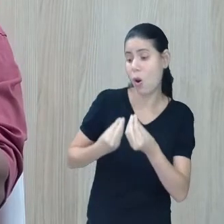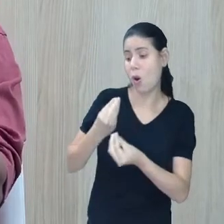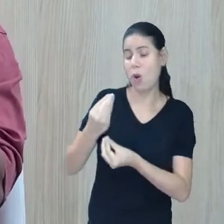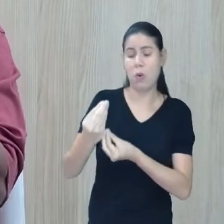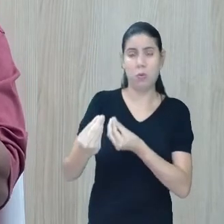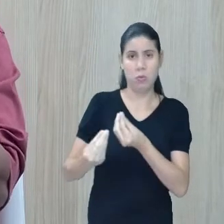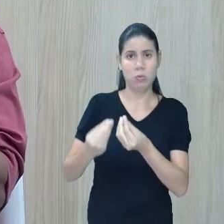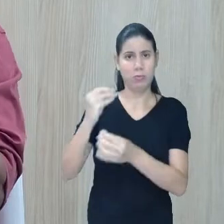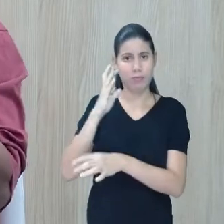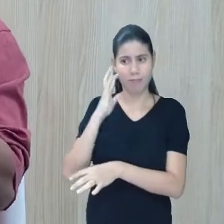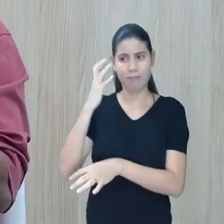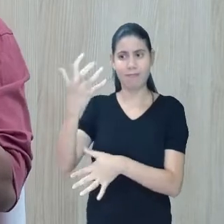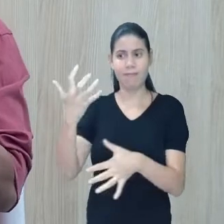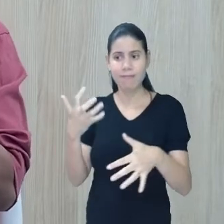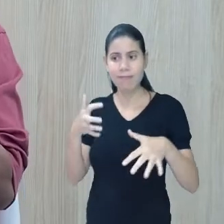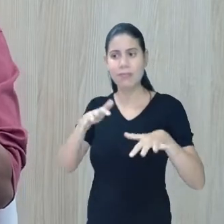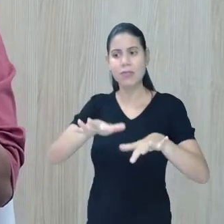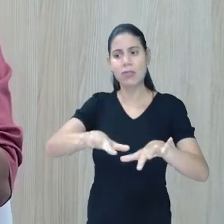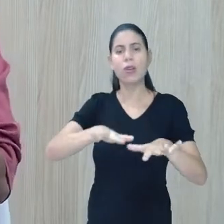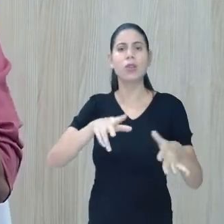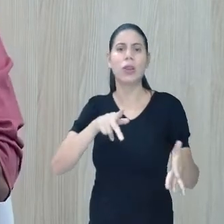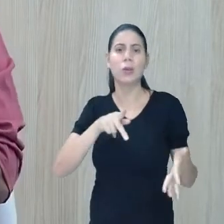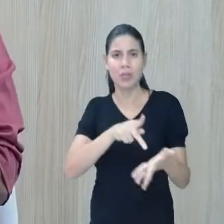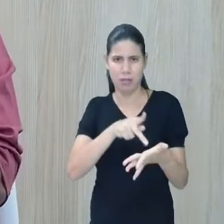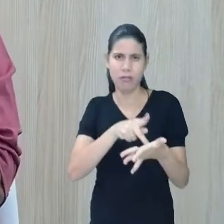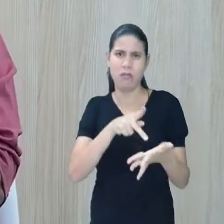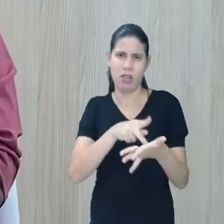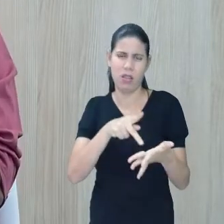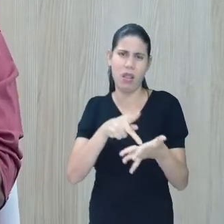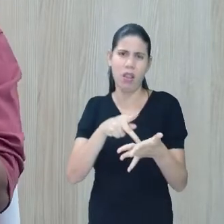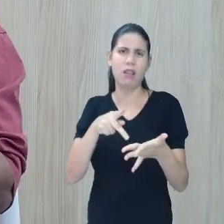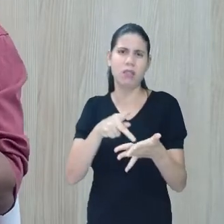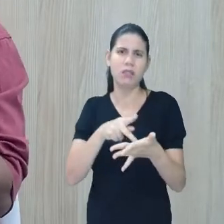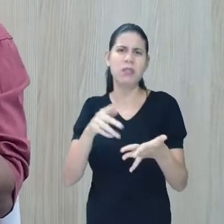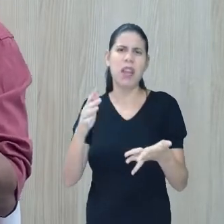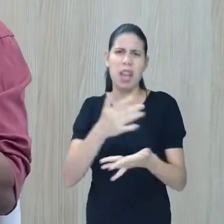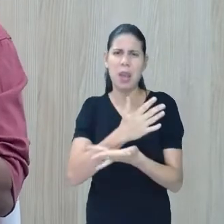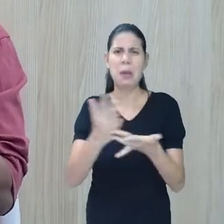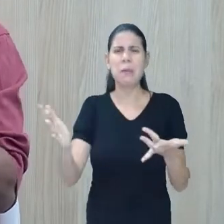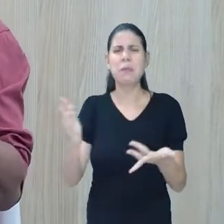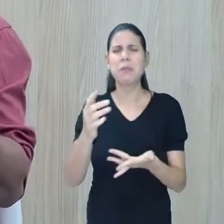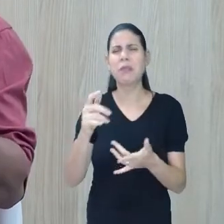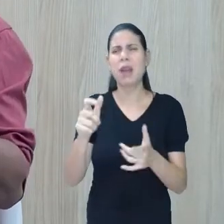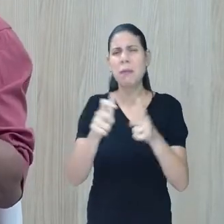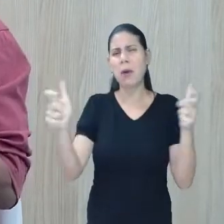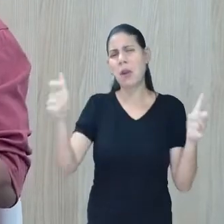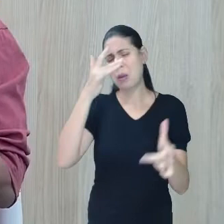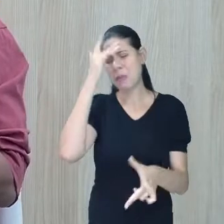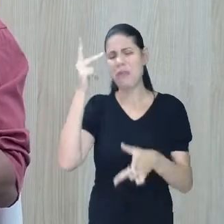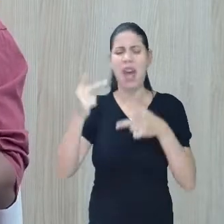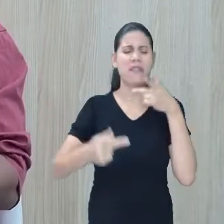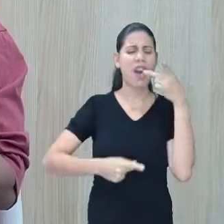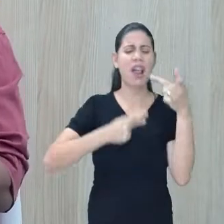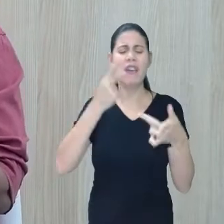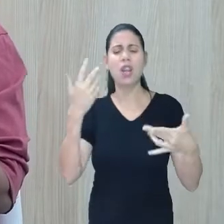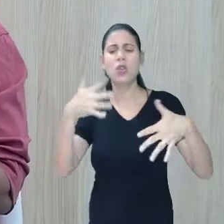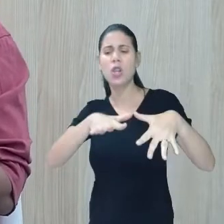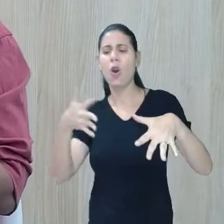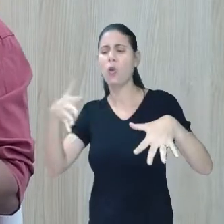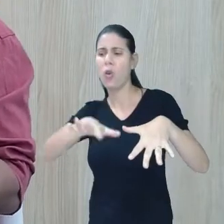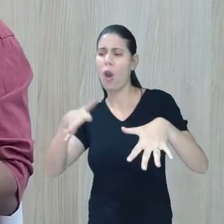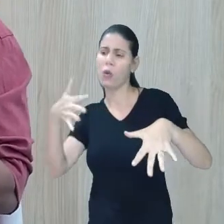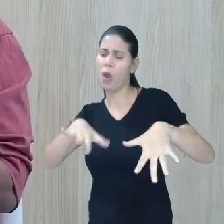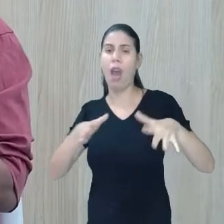a inclusão de fato. Tem muita gente que fala, é uma palavra muito usada, a inclusão e acessibilidade, mas de fato para ocorrer essa